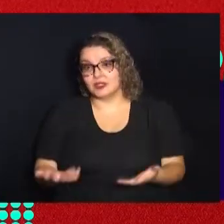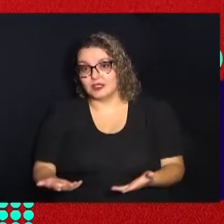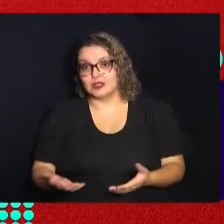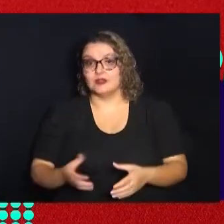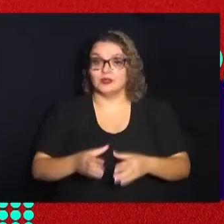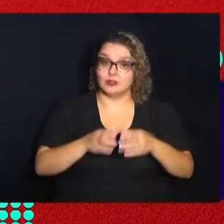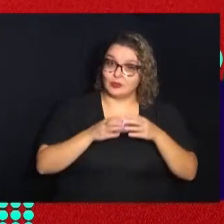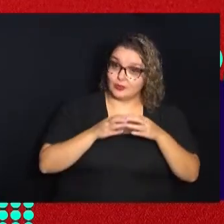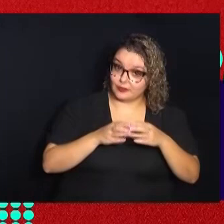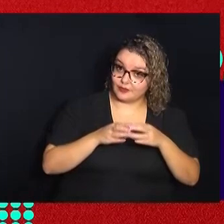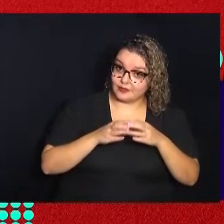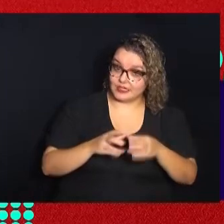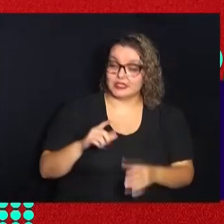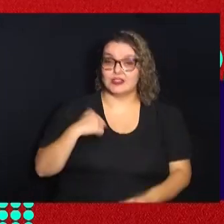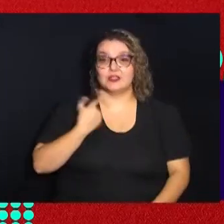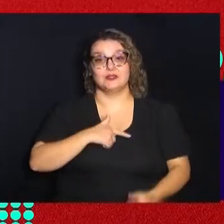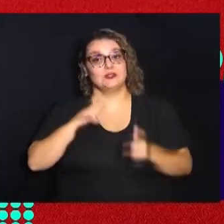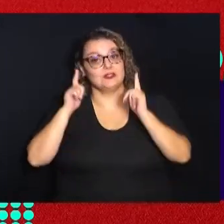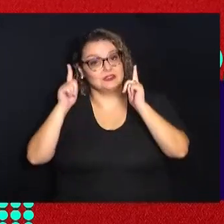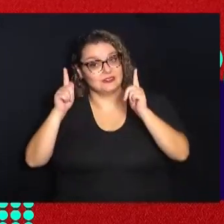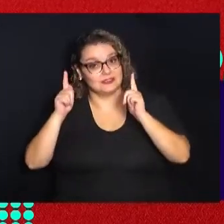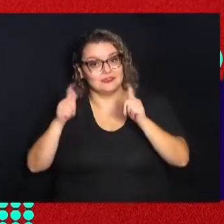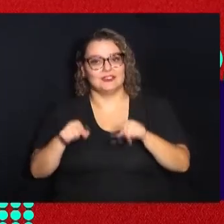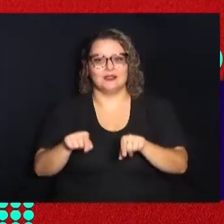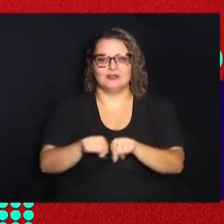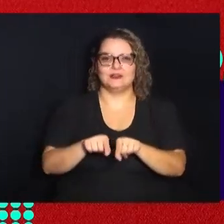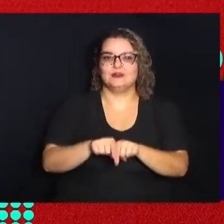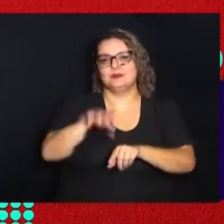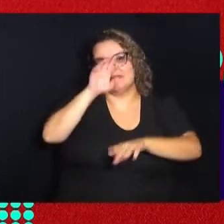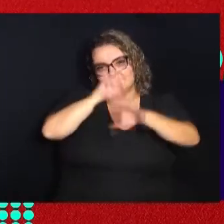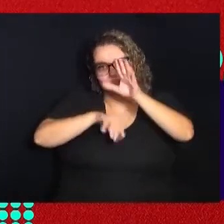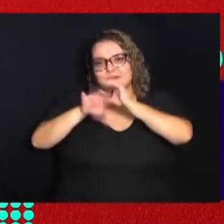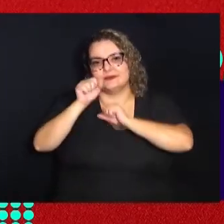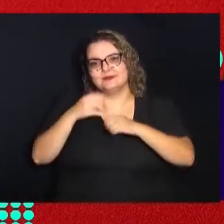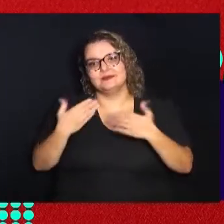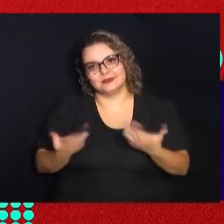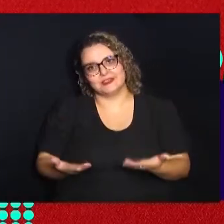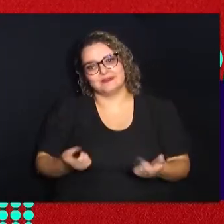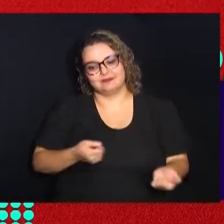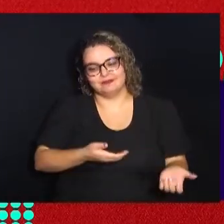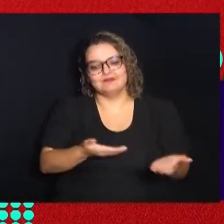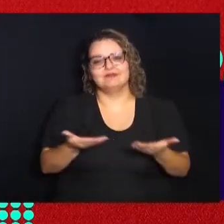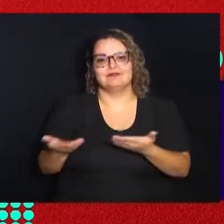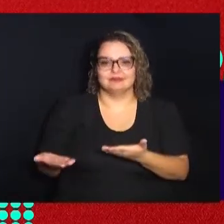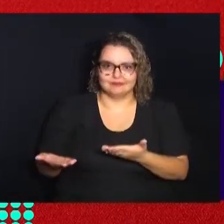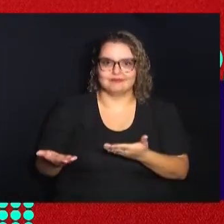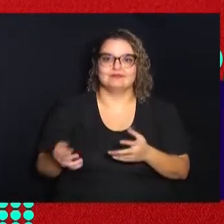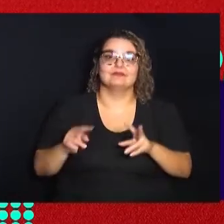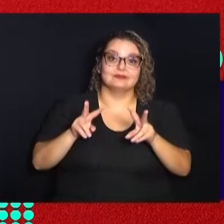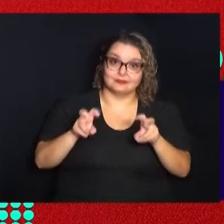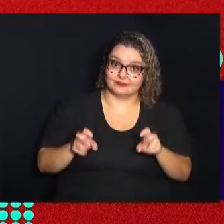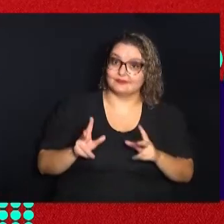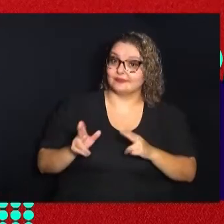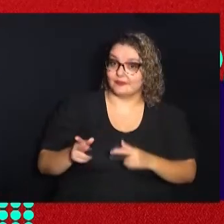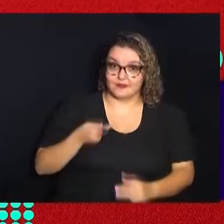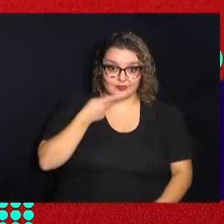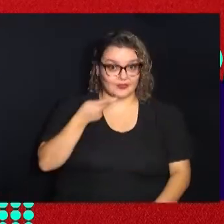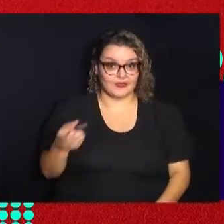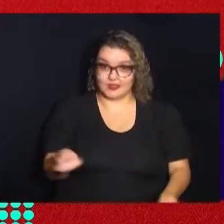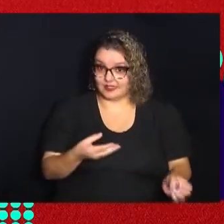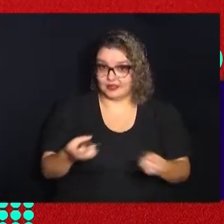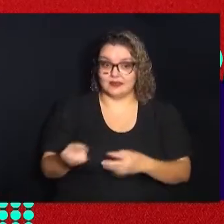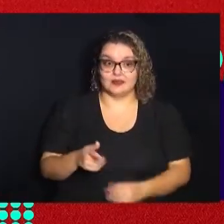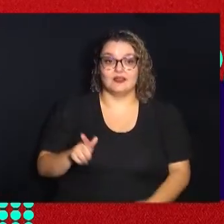pessoas, enquanto a gente convive, a gente se diverte e a gente também aprende. Porque, olha, esse espetáculo traz aí um tema, como a gente já